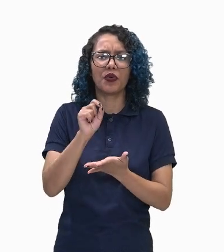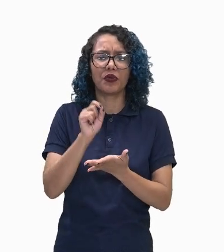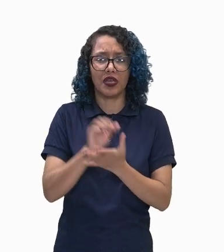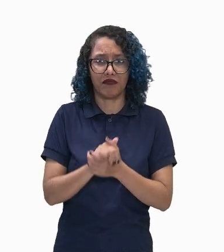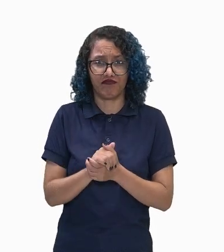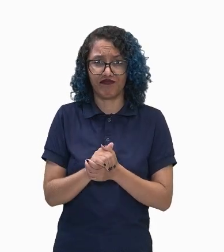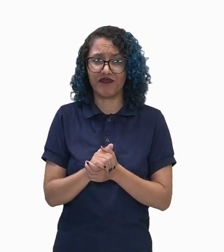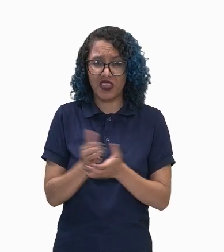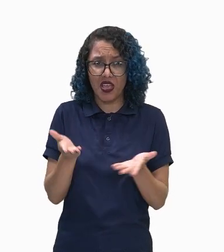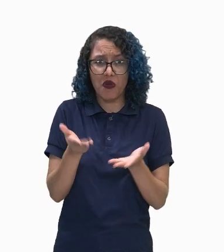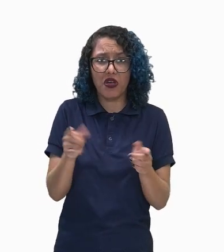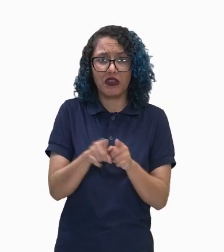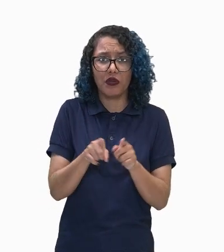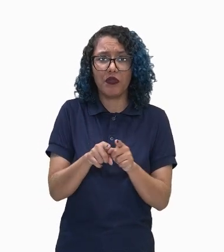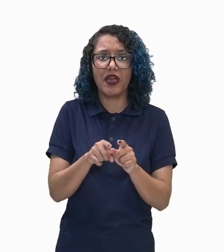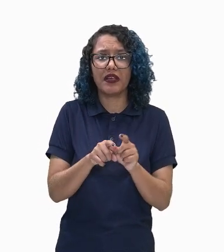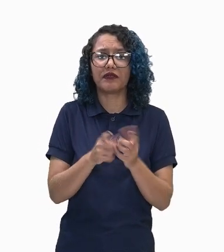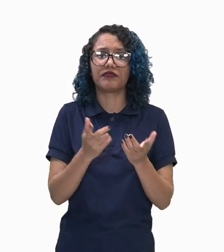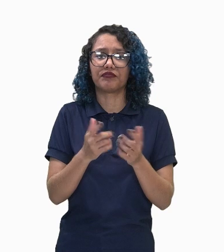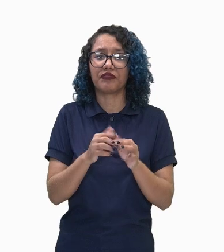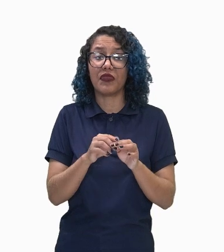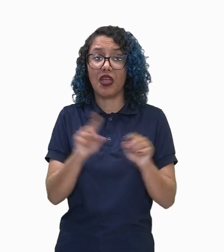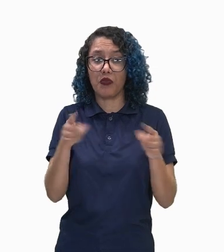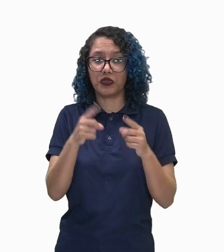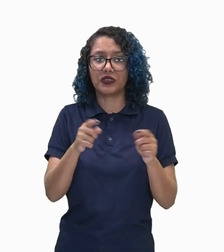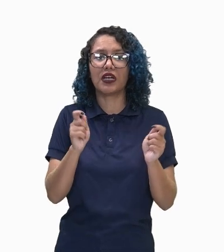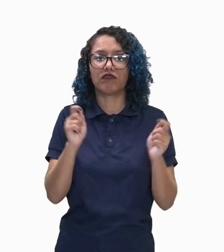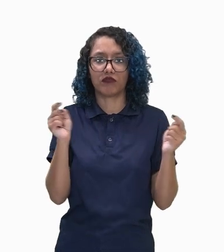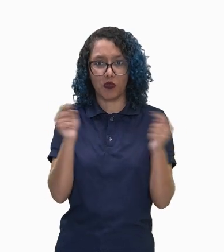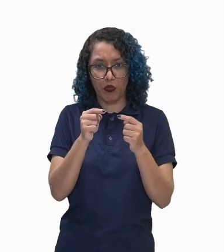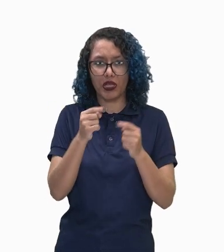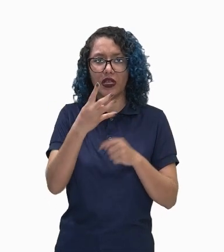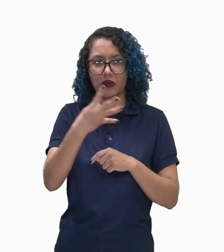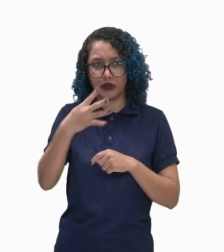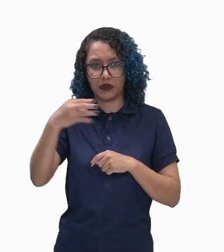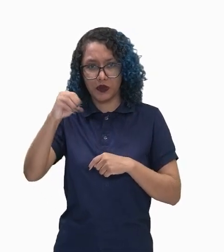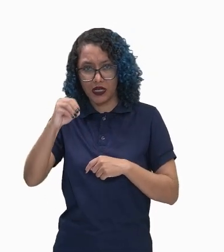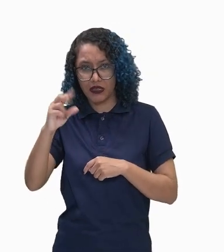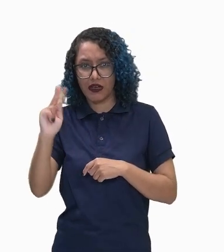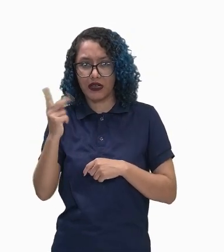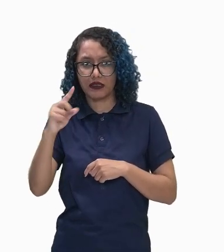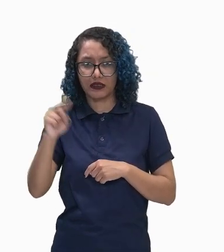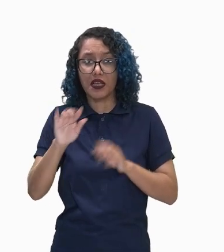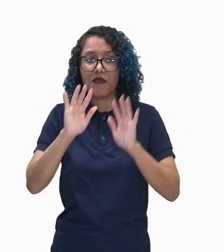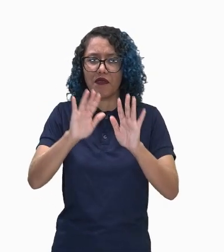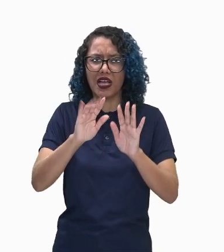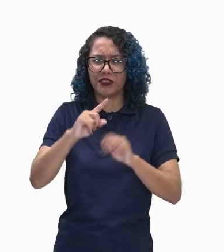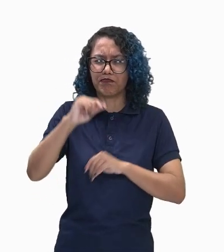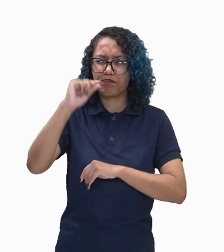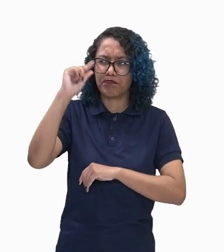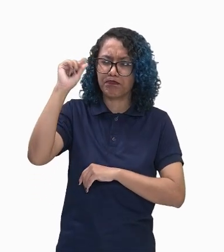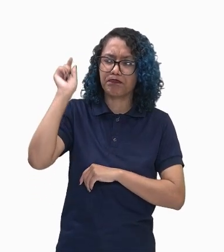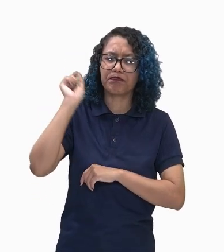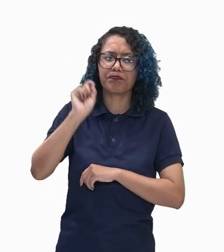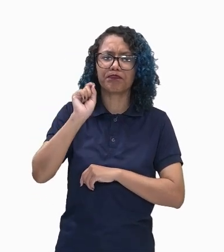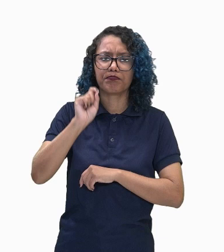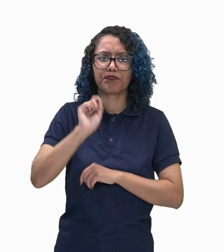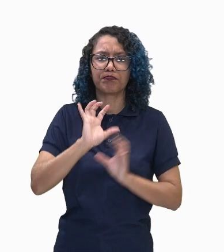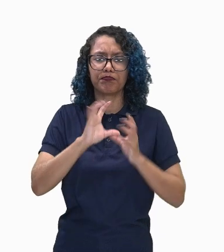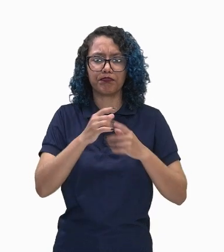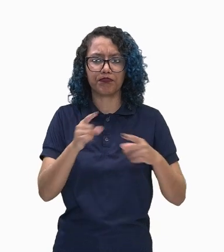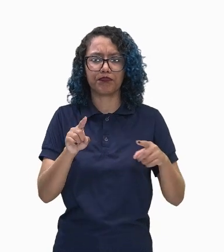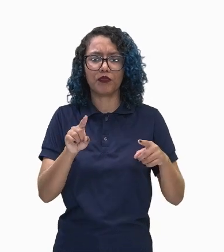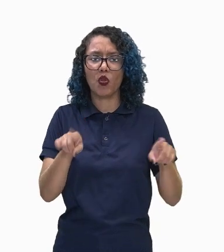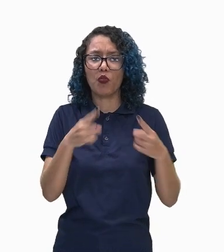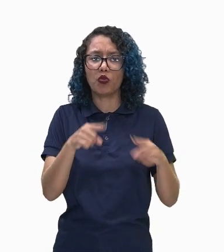até podemos dizer que a música está afinada em 440 Hz. No entanto, há muito tempo atrás, os músicos afinavam